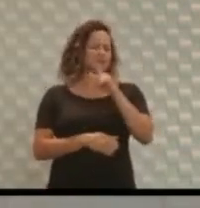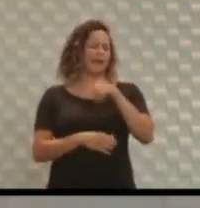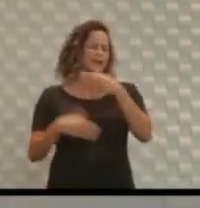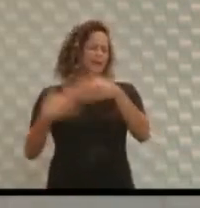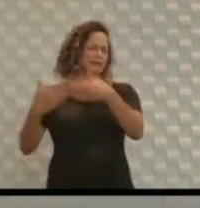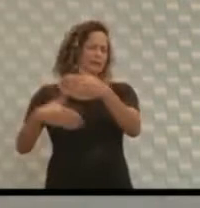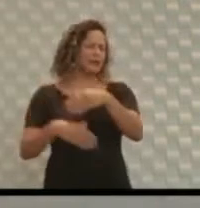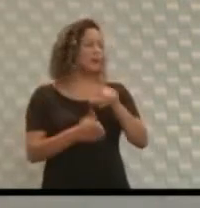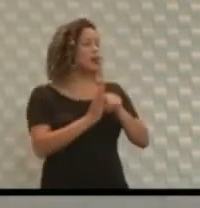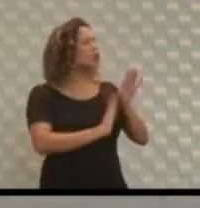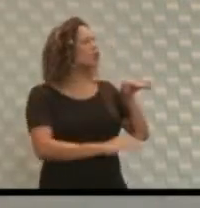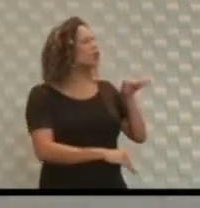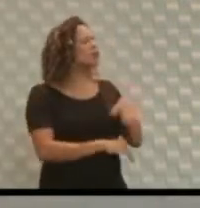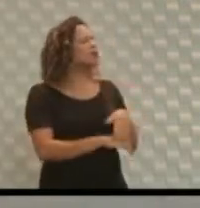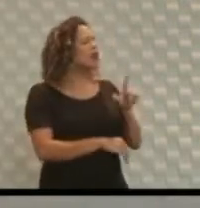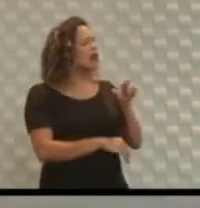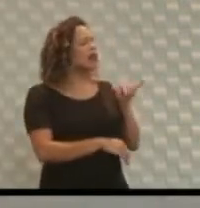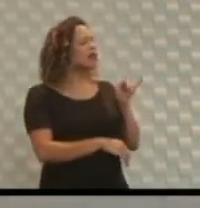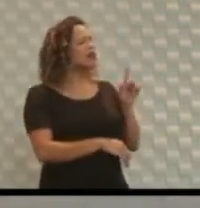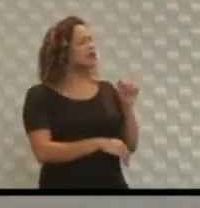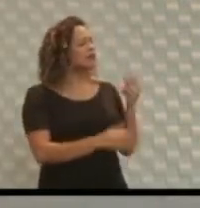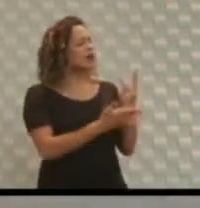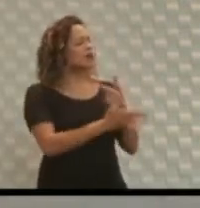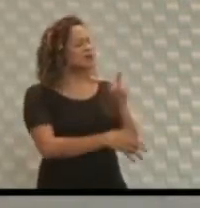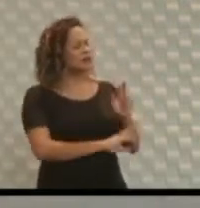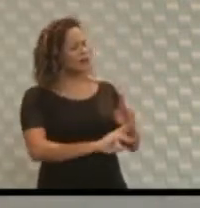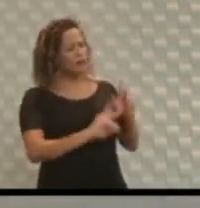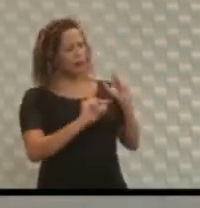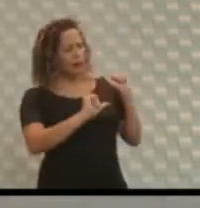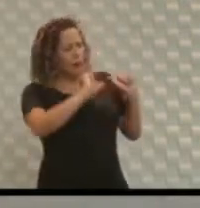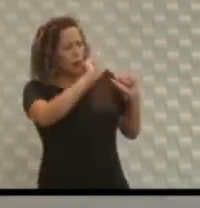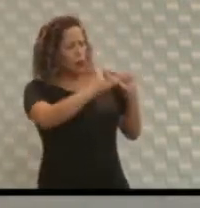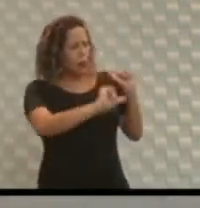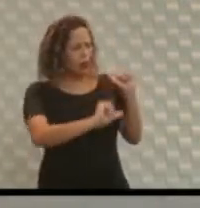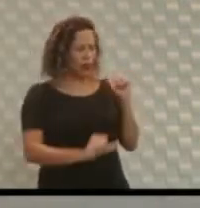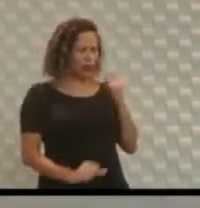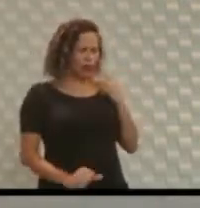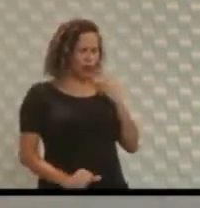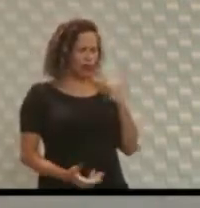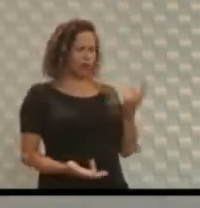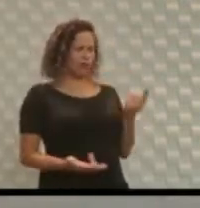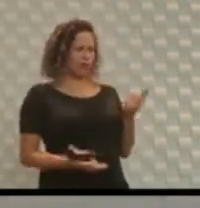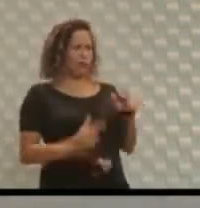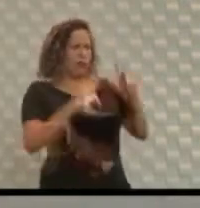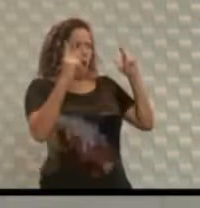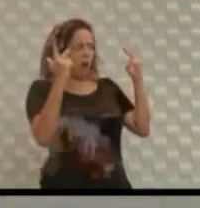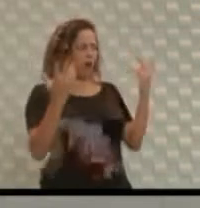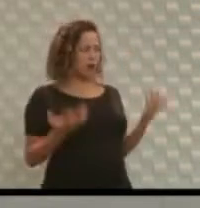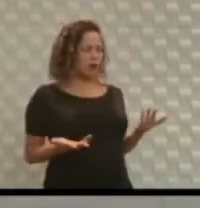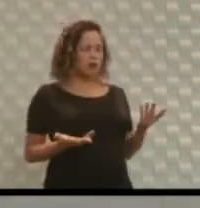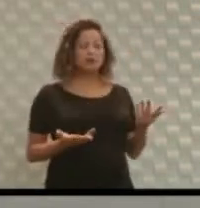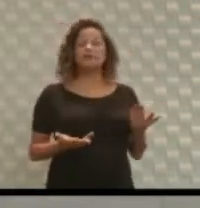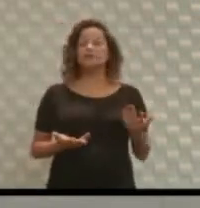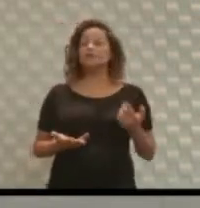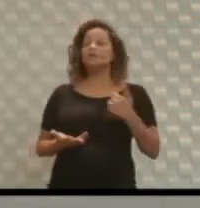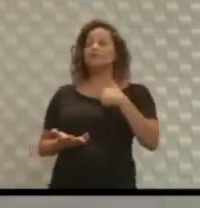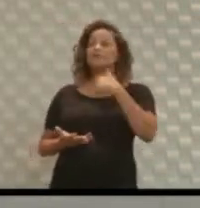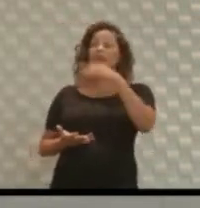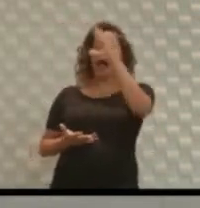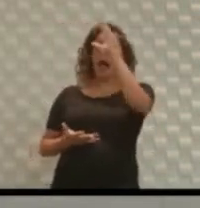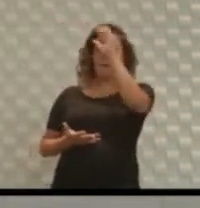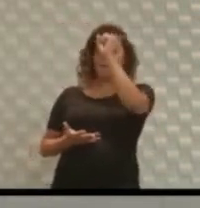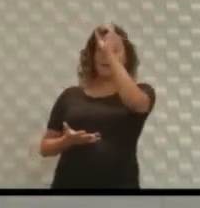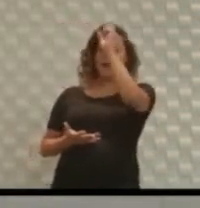diferente? Aí eu falei para ele: eu aprendi o segredo de viver bem com